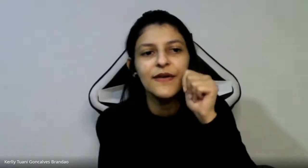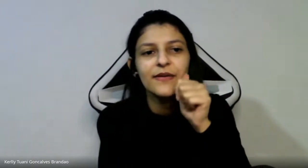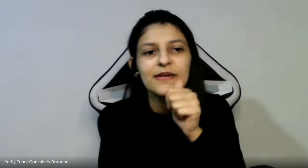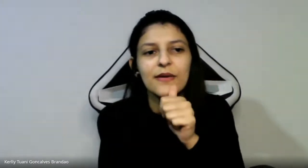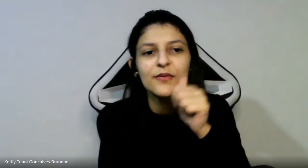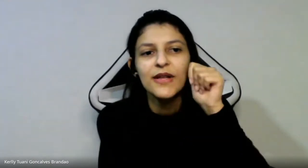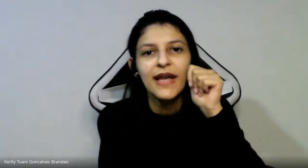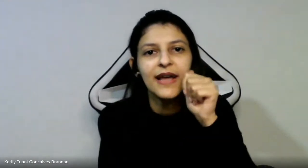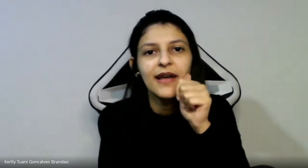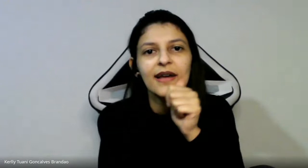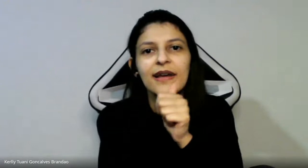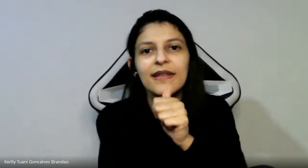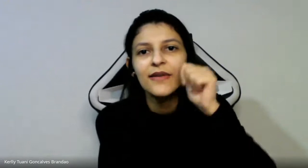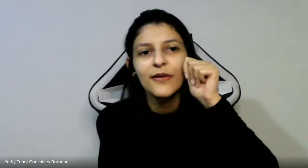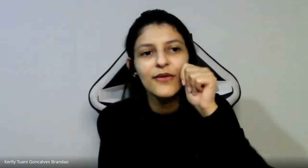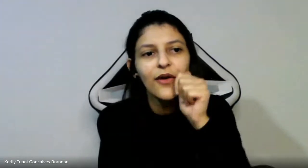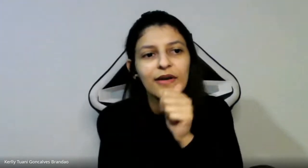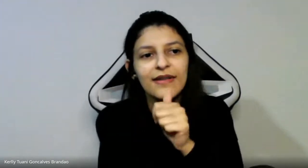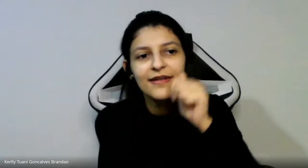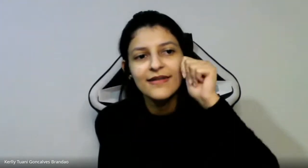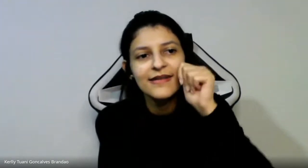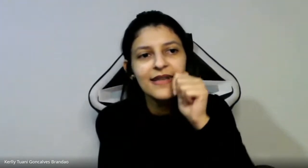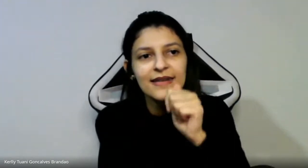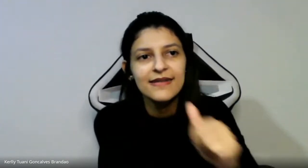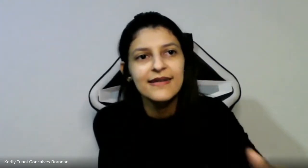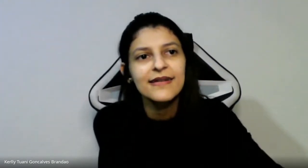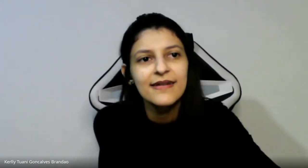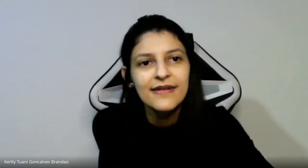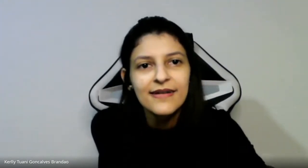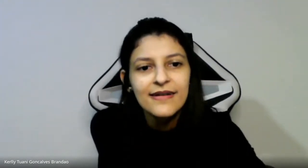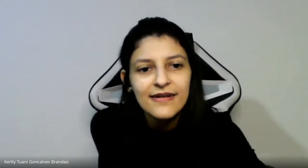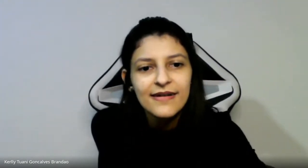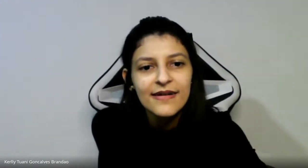onde é feito o sinal de mulher. Então tem o toque, desliza.